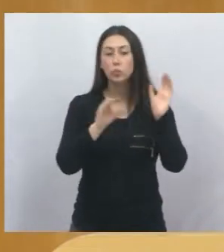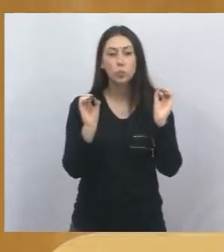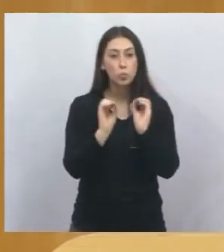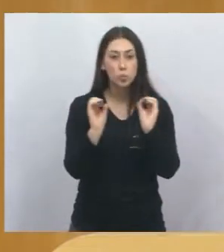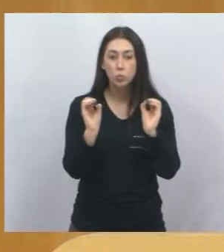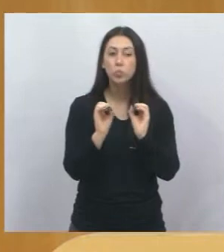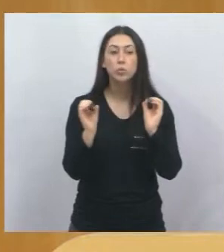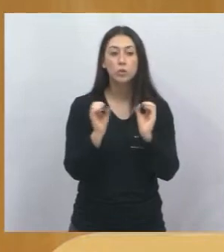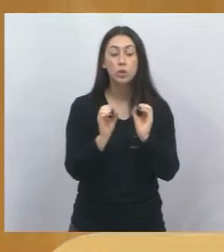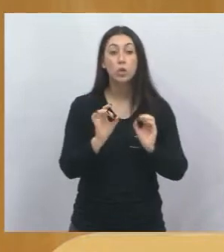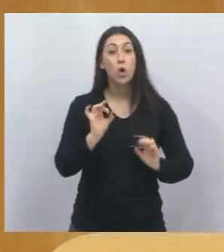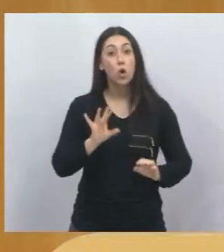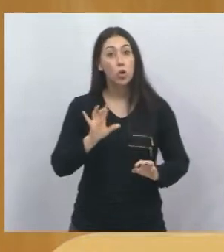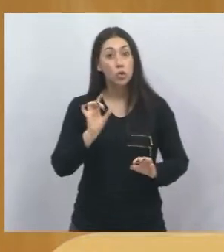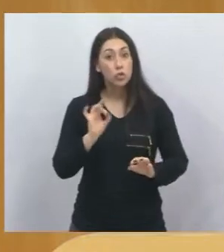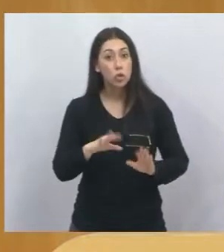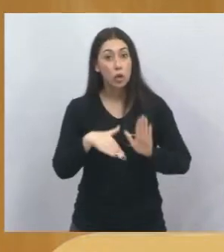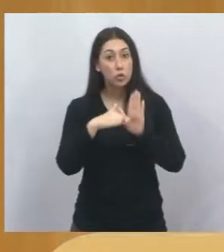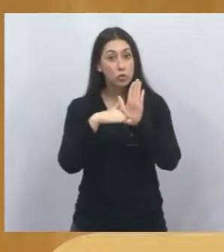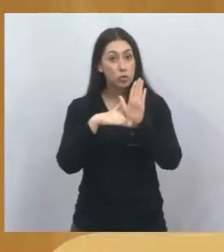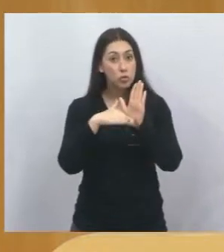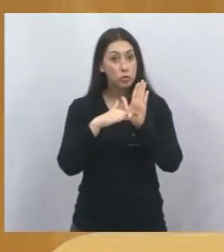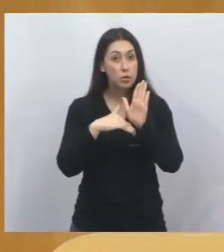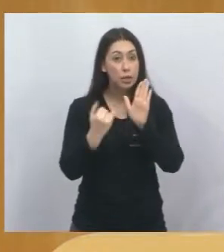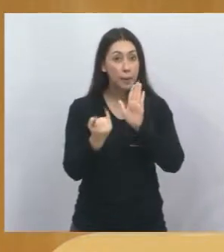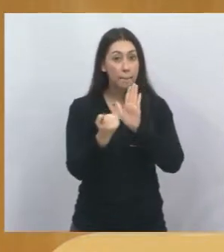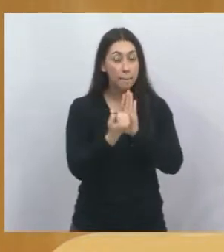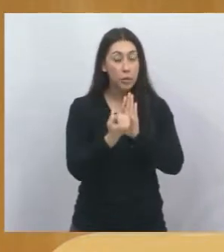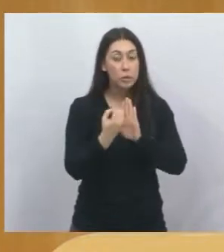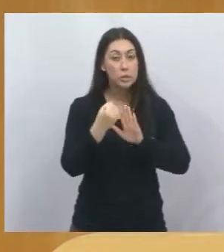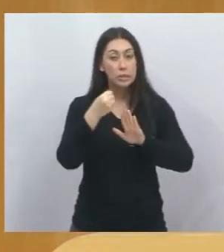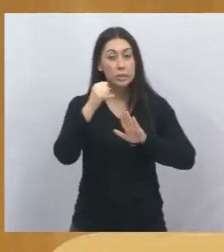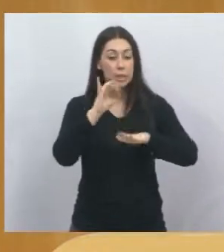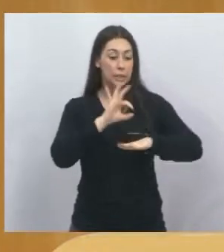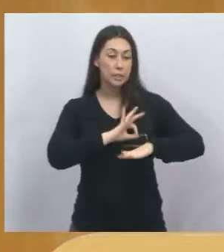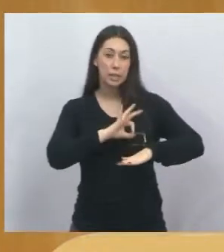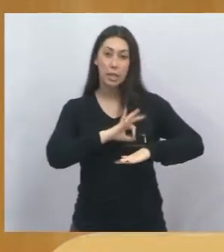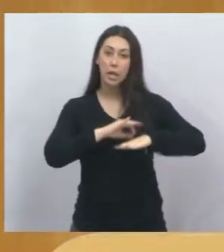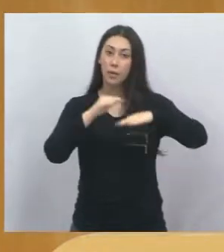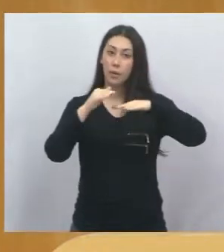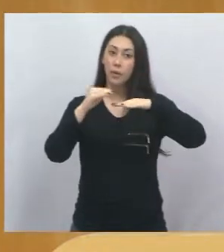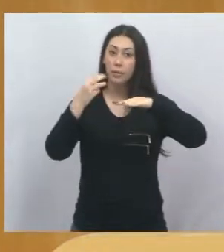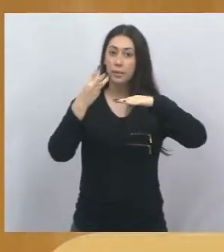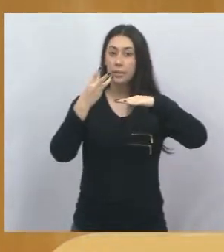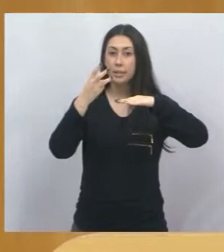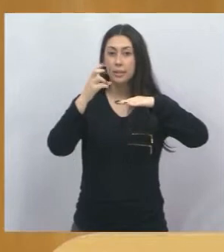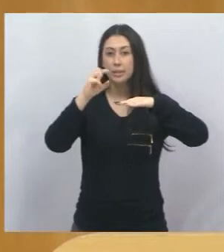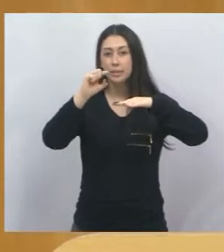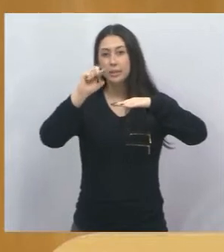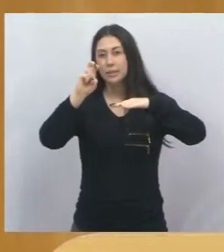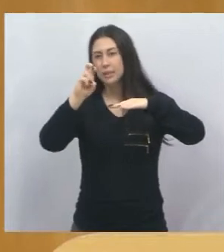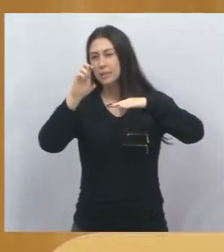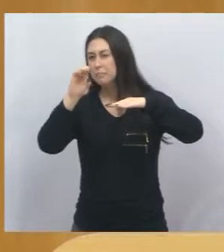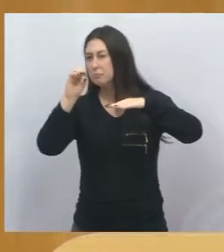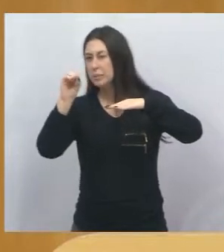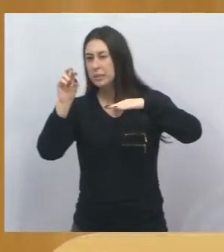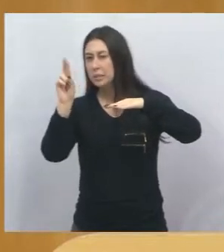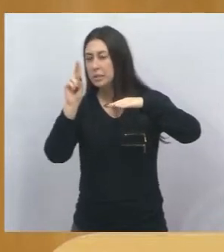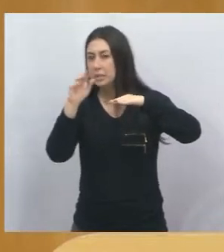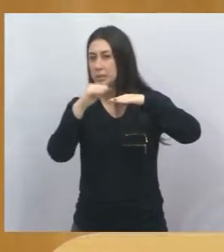aposentadoria. Só será descontado de quem ganha acima de, eu estou falando em média, tá? Acima